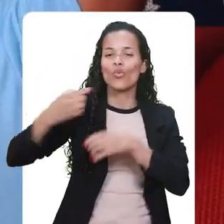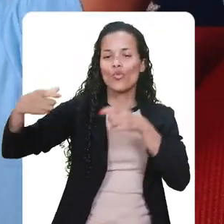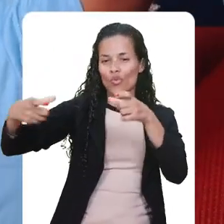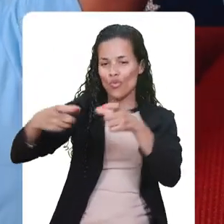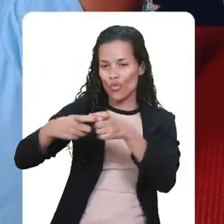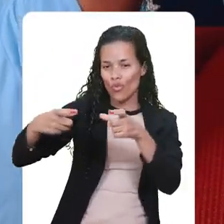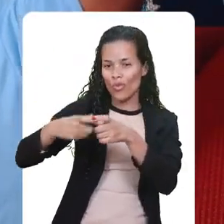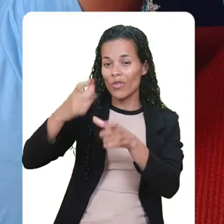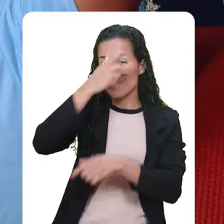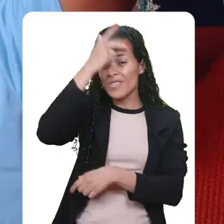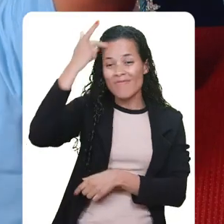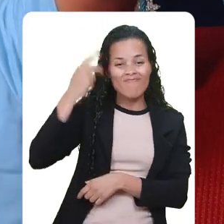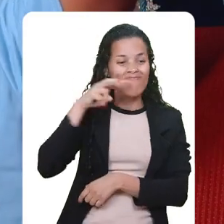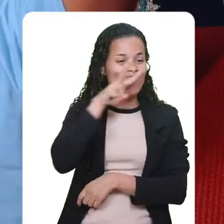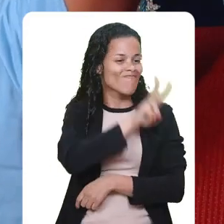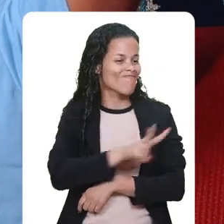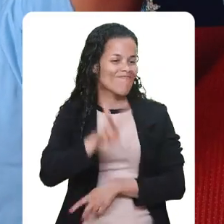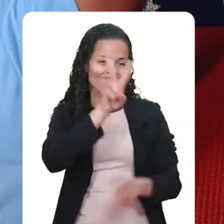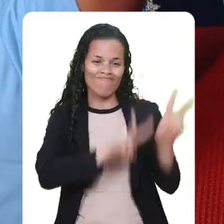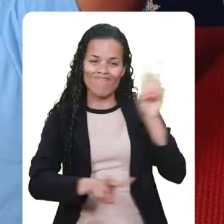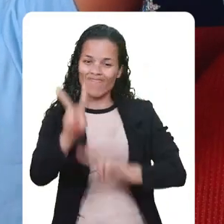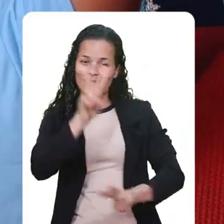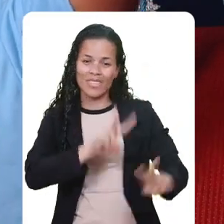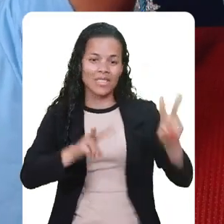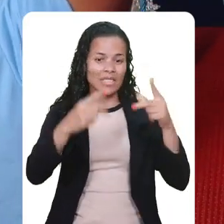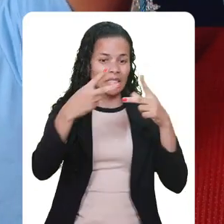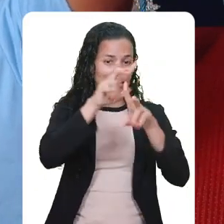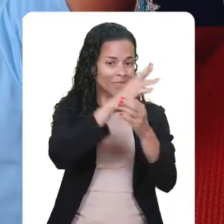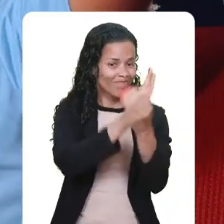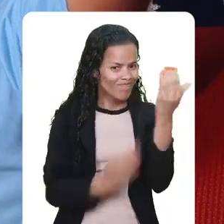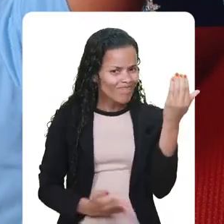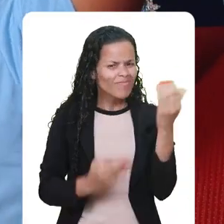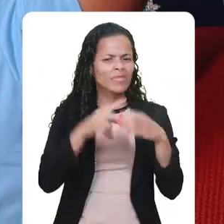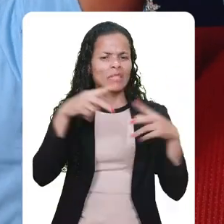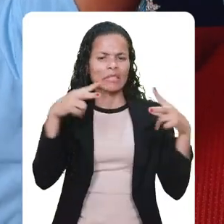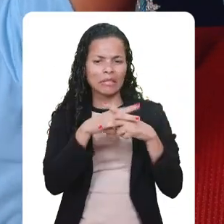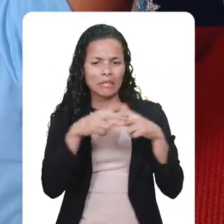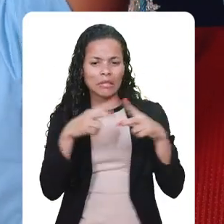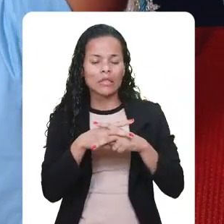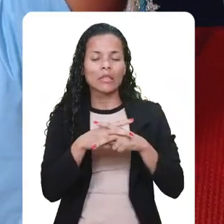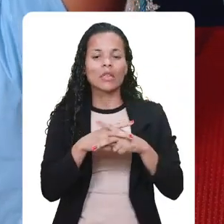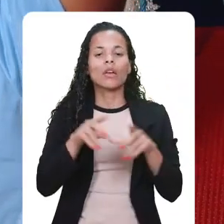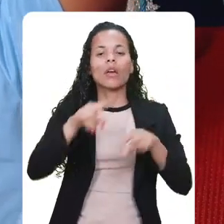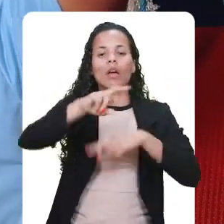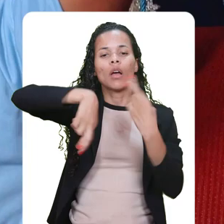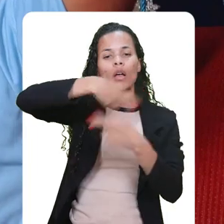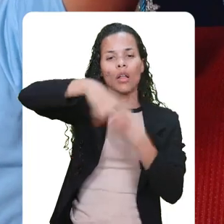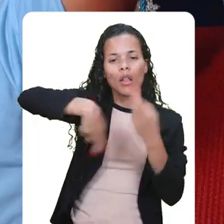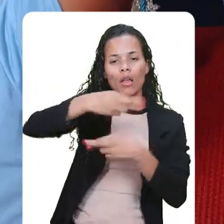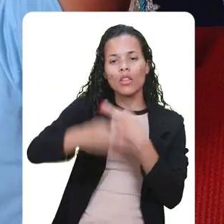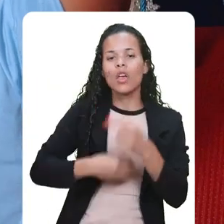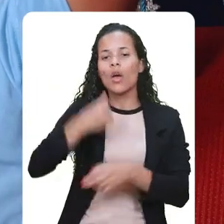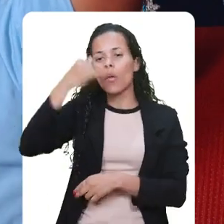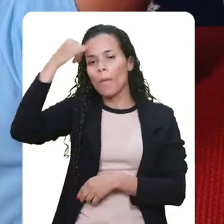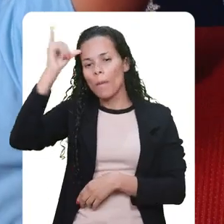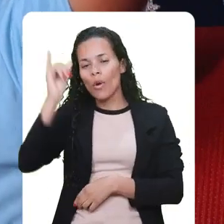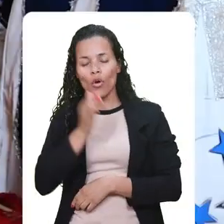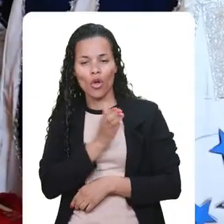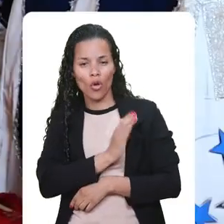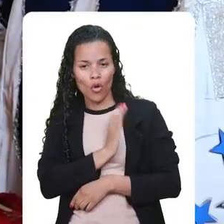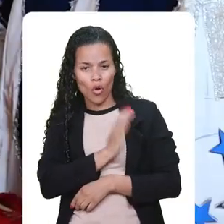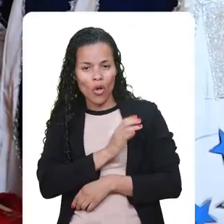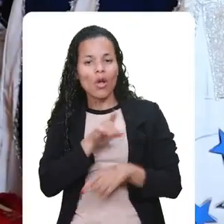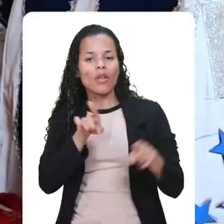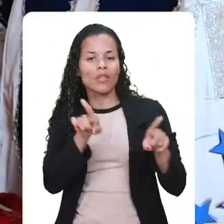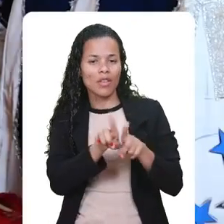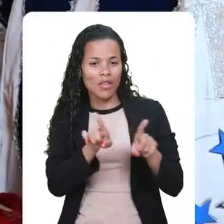que meu pai não deixava eu ir ver por questão dessa situação mesmo, de agressividade. Em relação a ele, o boi coração,